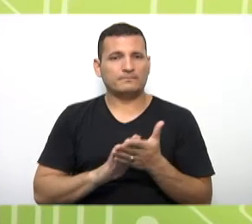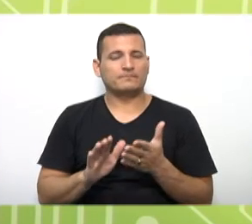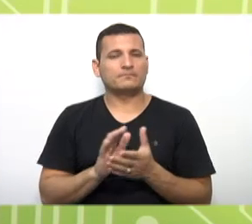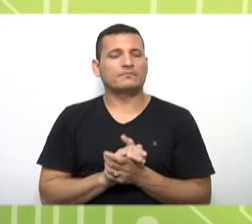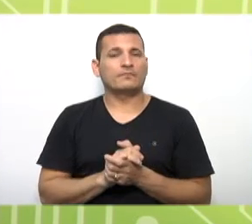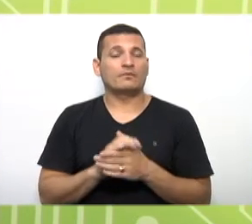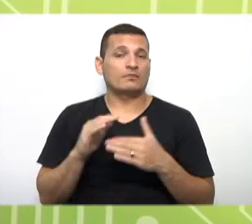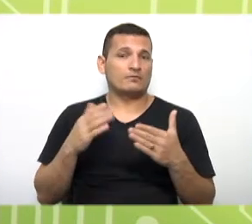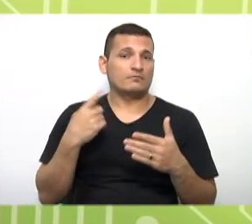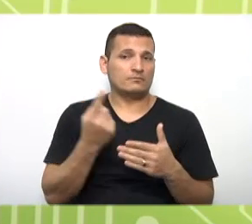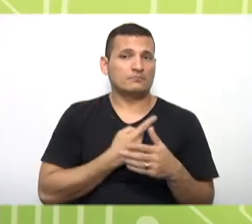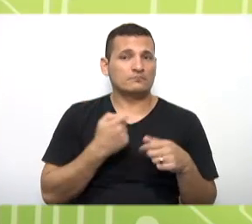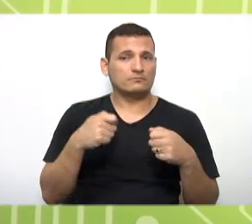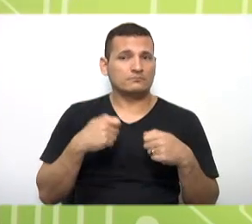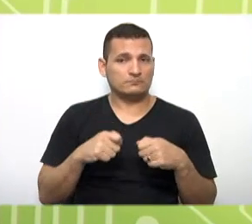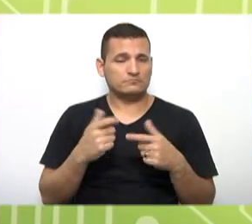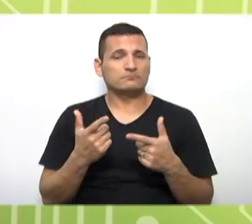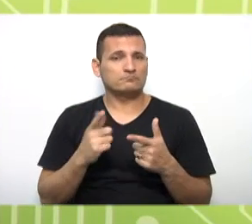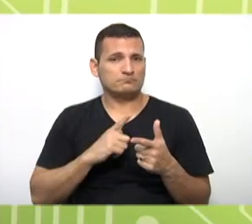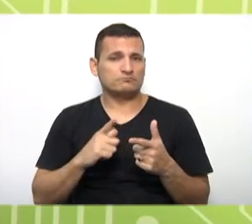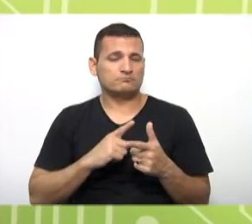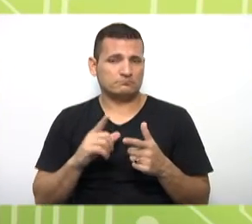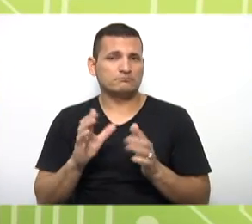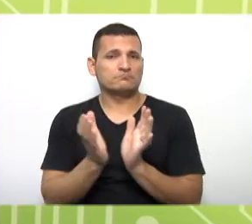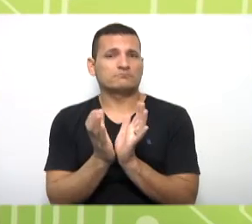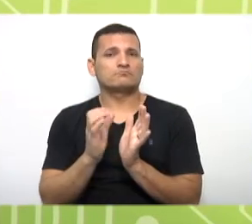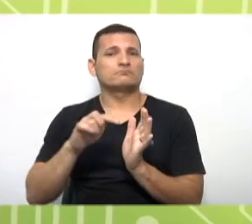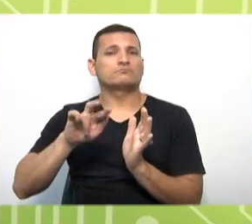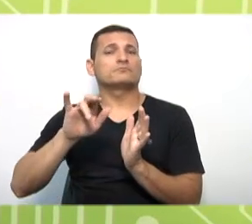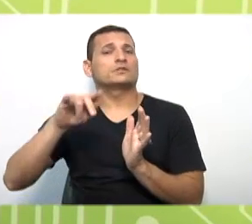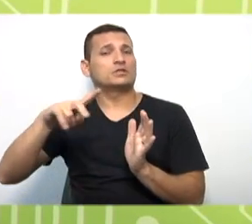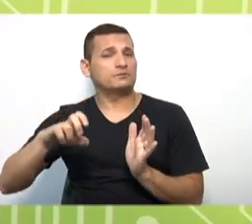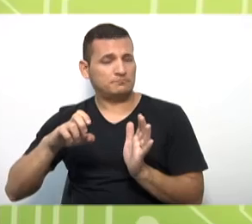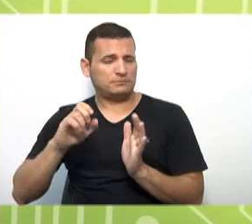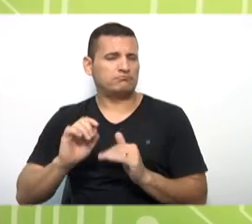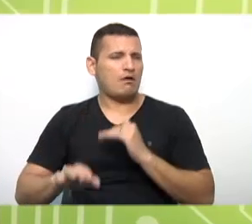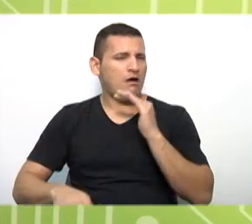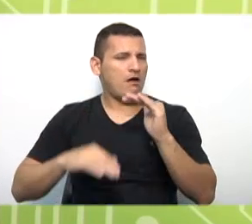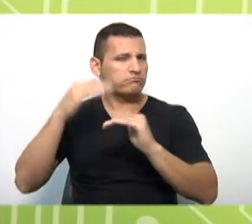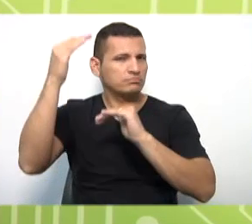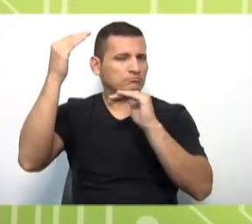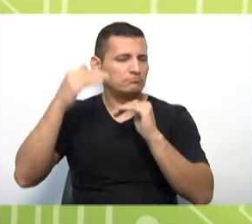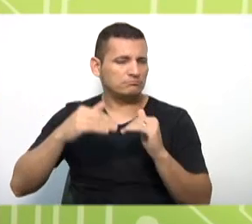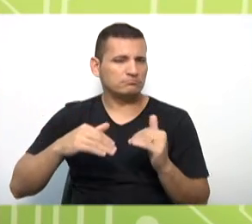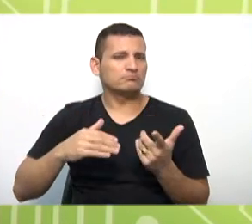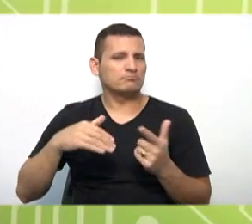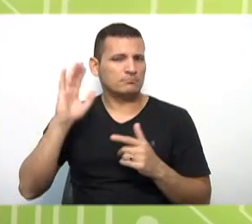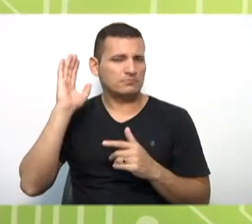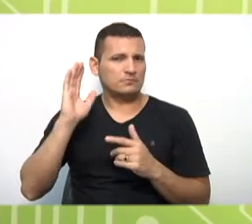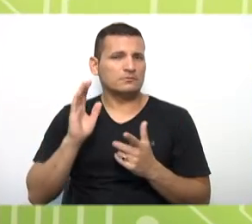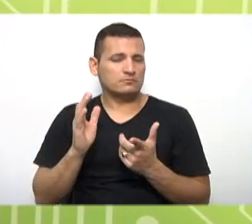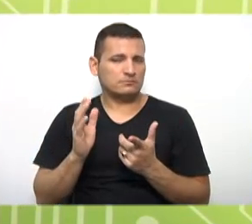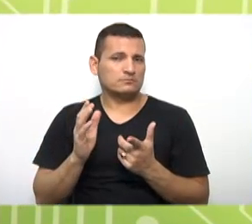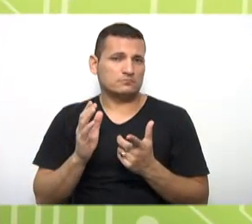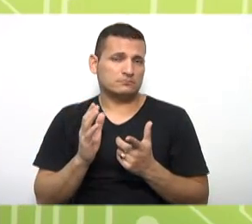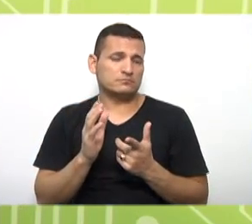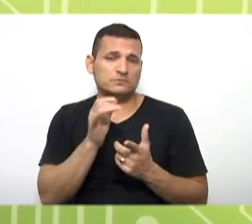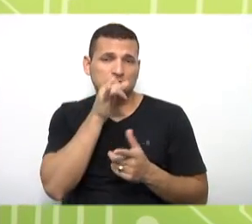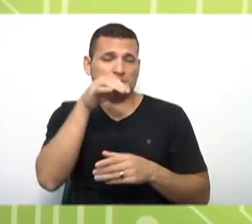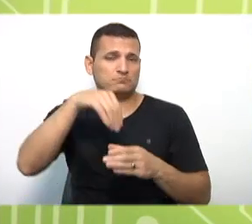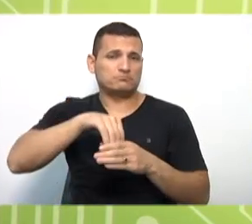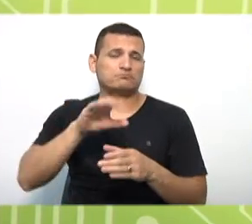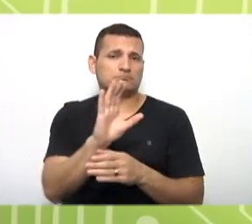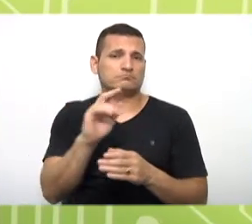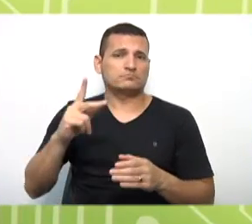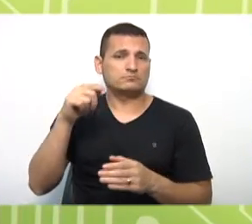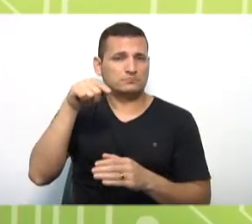Então, a gente precisa desenvolver uma equipe de alta performance em relação às cooperativas que vocês forem